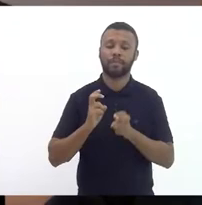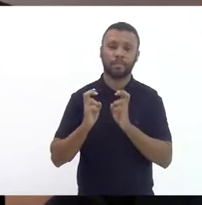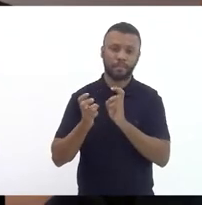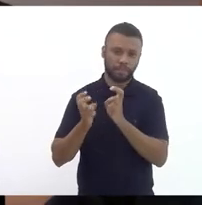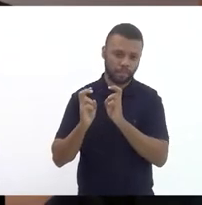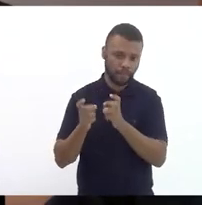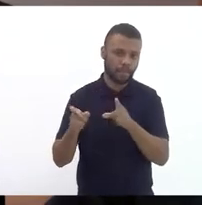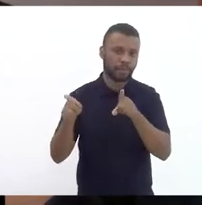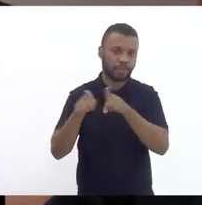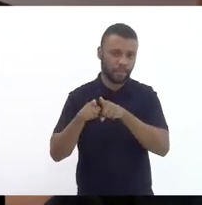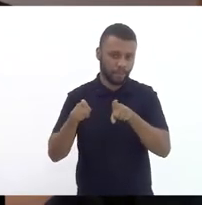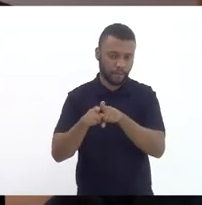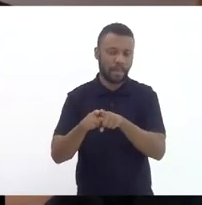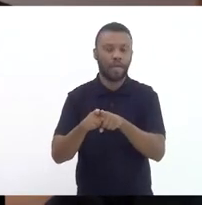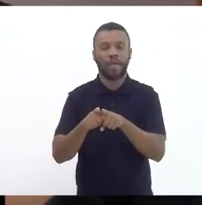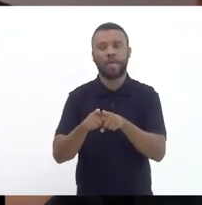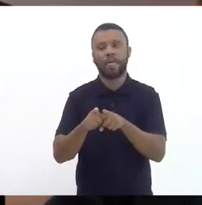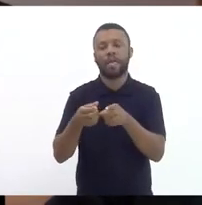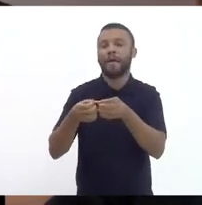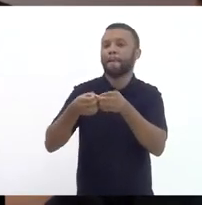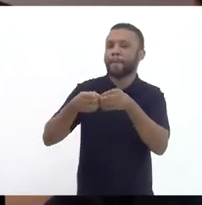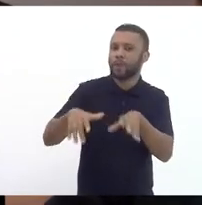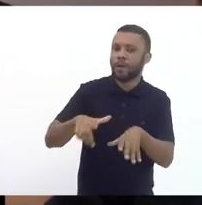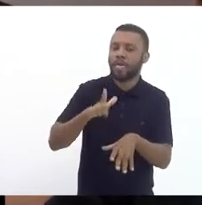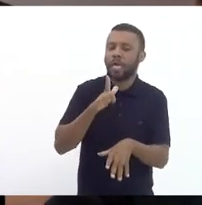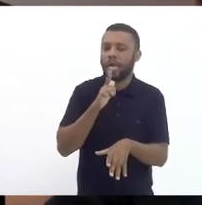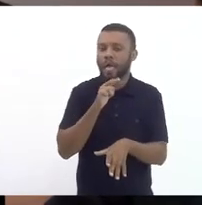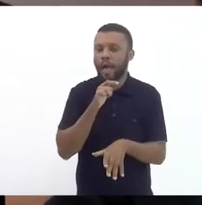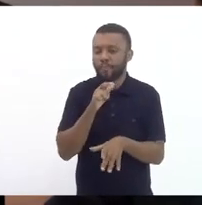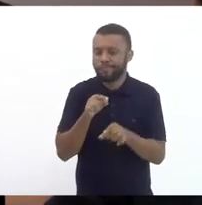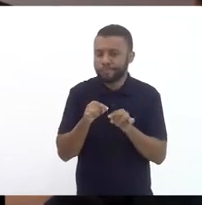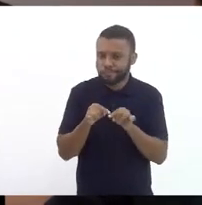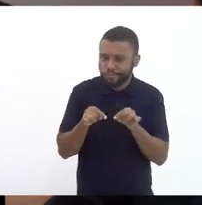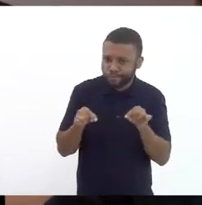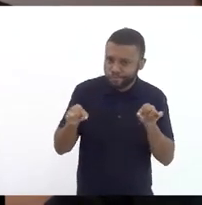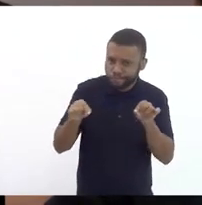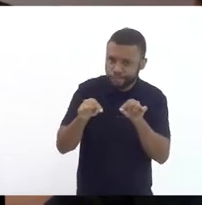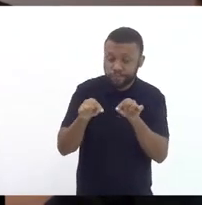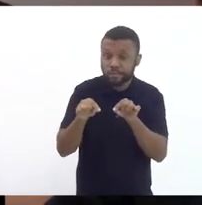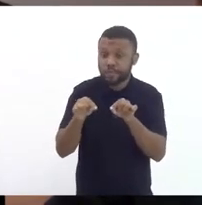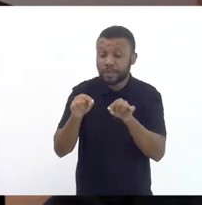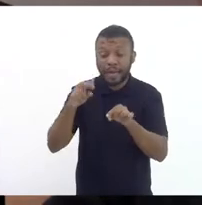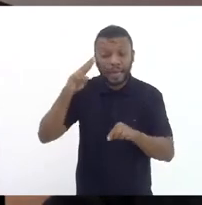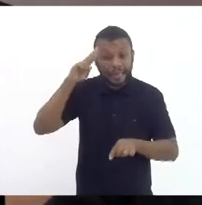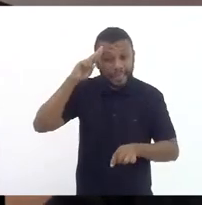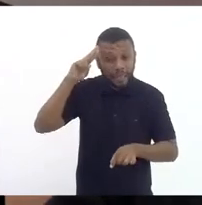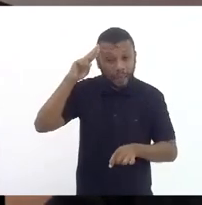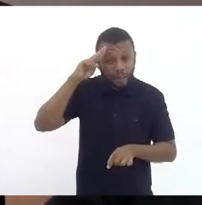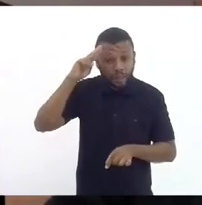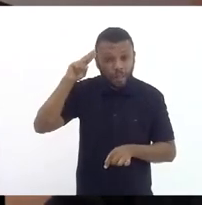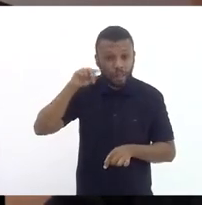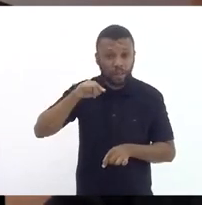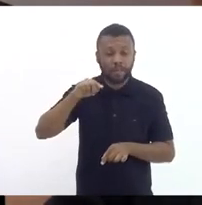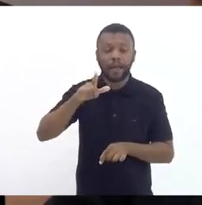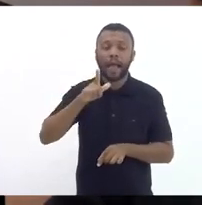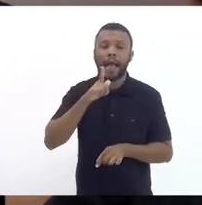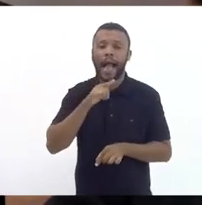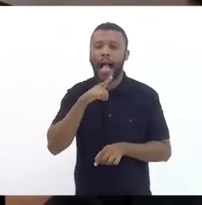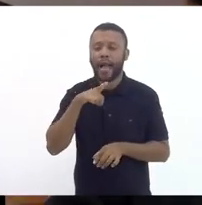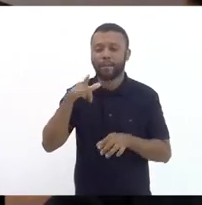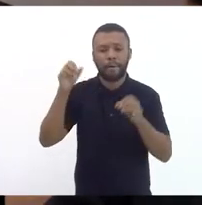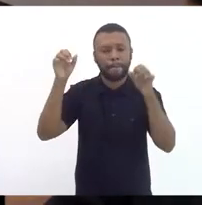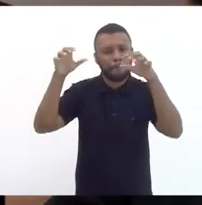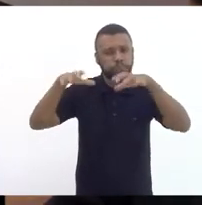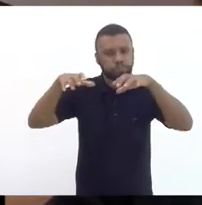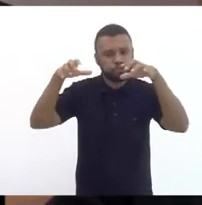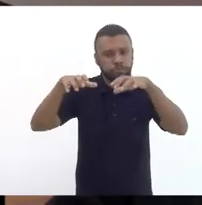também sofreram com alagamento o ano passado na oficina de Deodoro. Sofreram com o quê? Alagamento. Sim. Esses